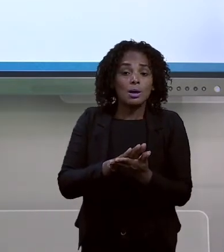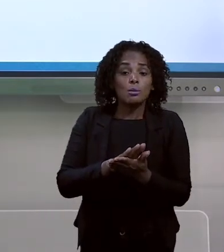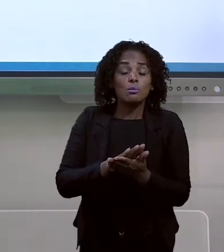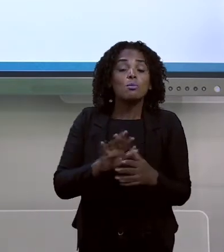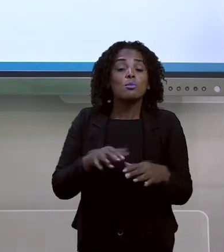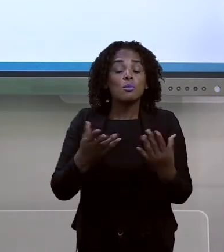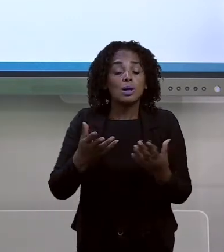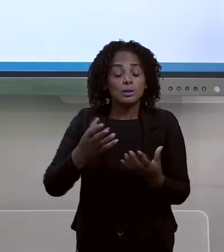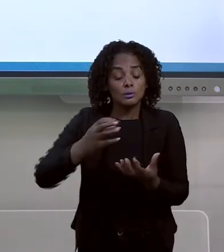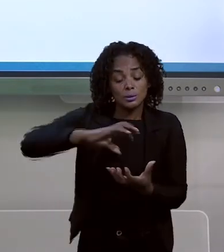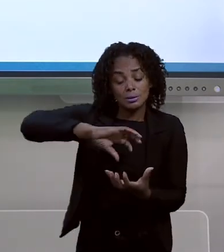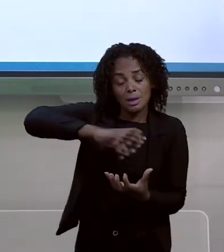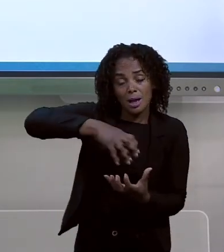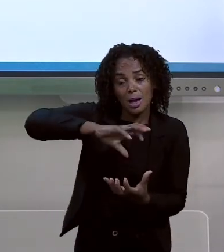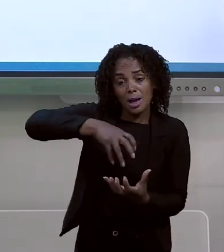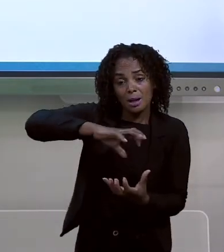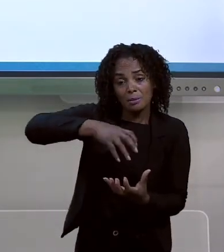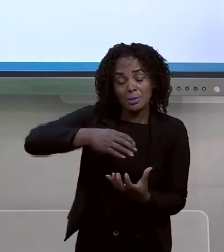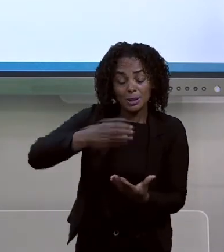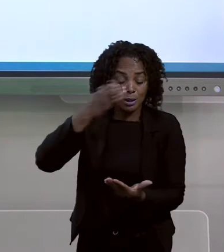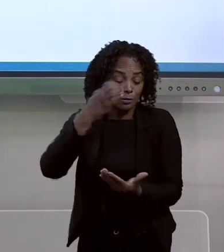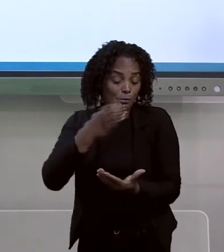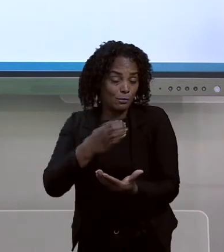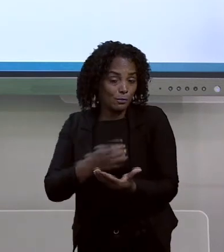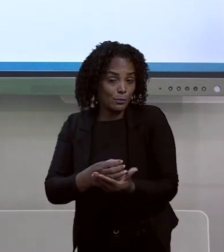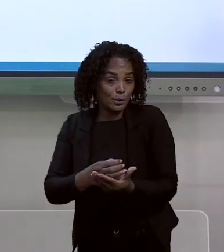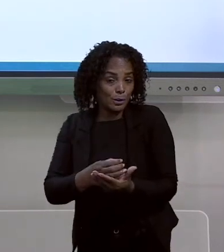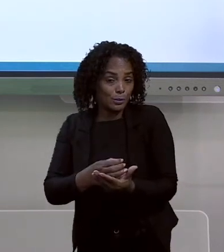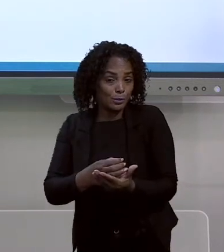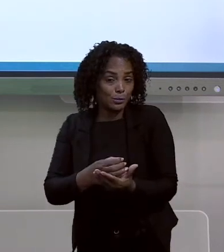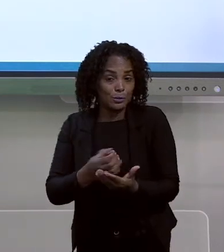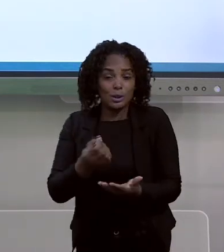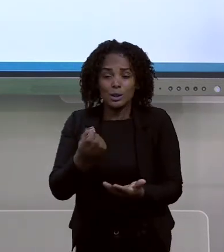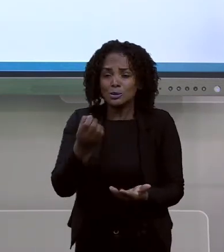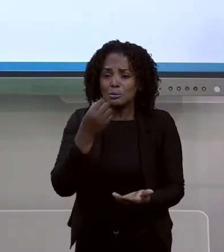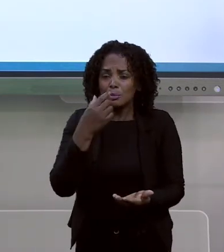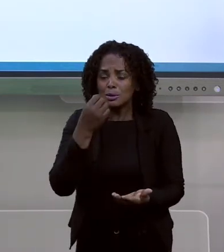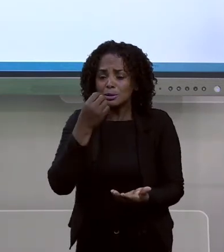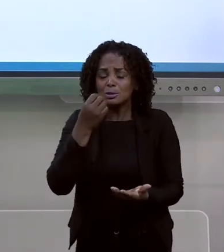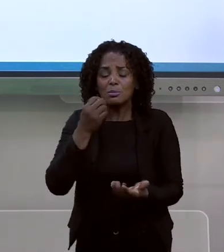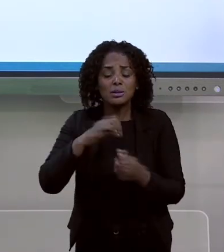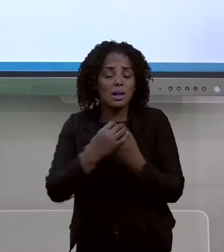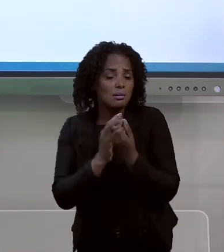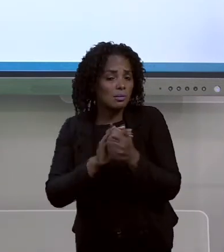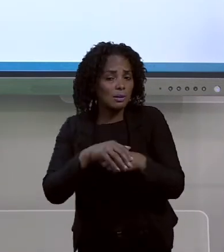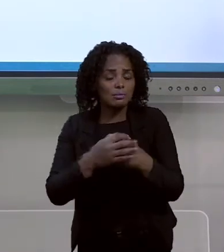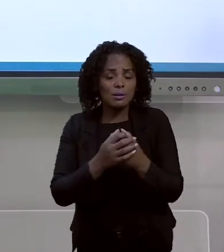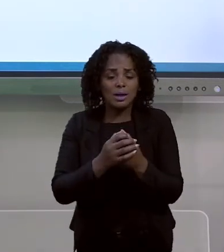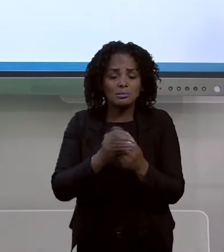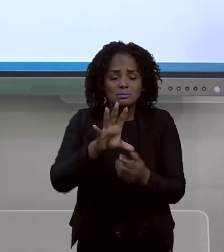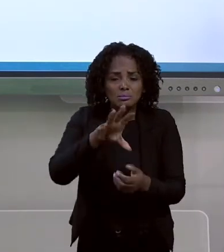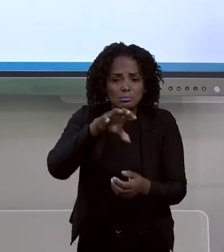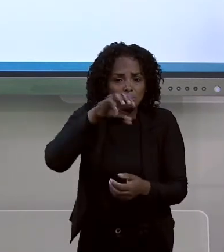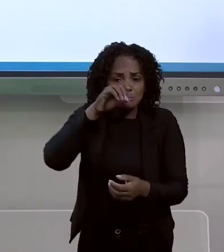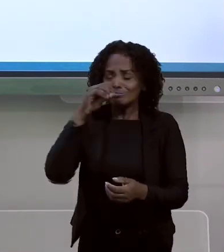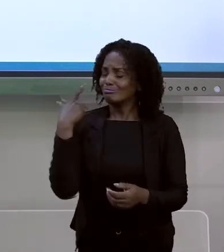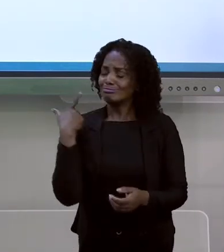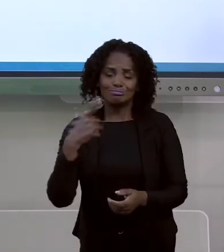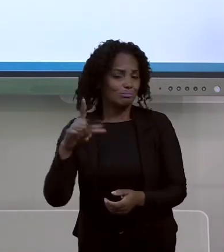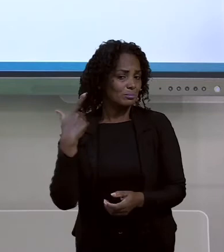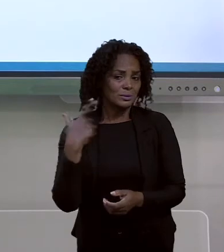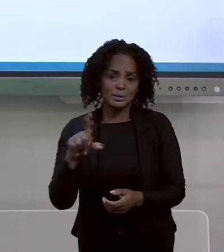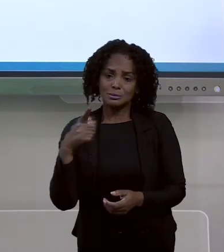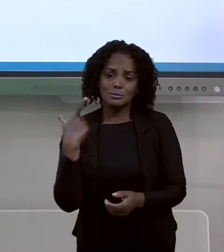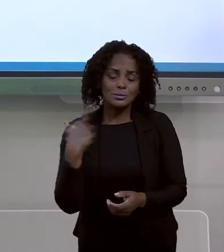da azeitona ou do palmito, que você lava ele, você pode cheirar, não tem cheiro nenhum ali